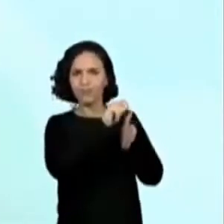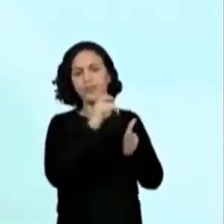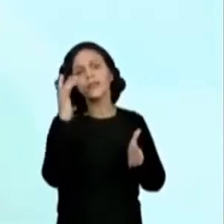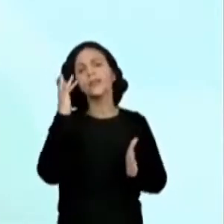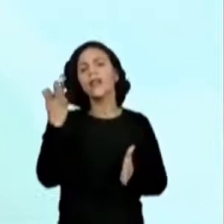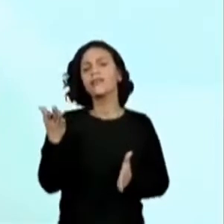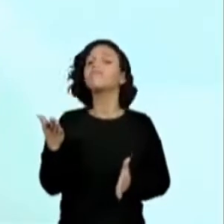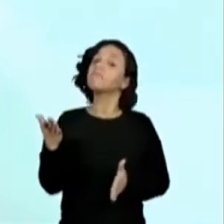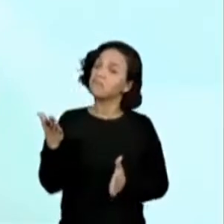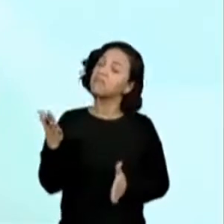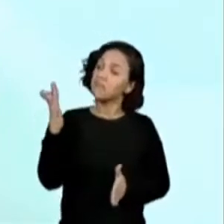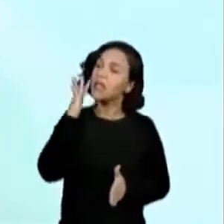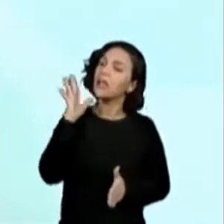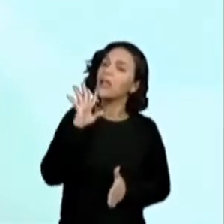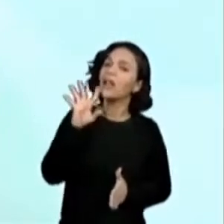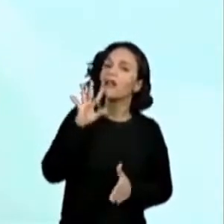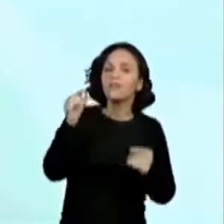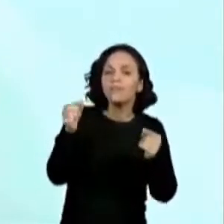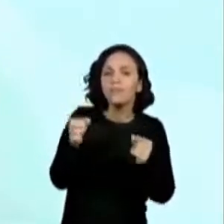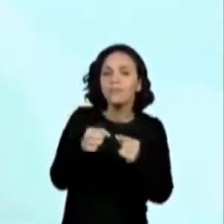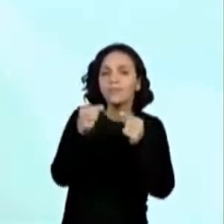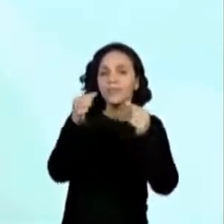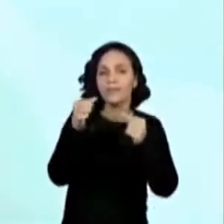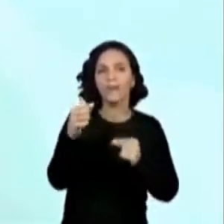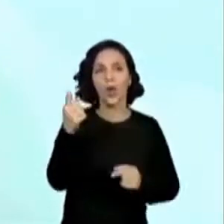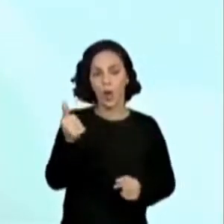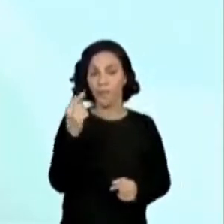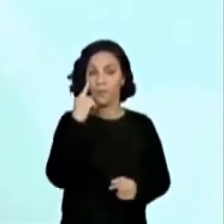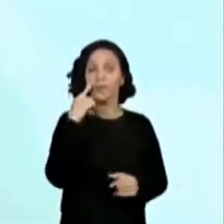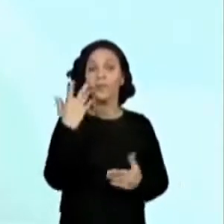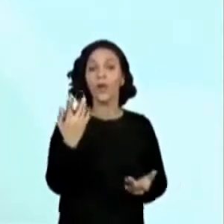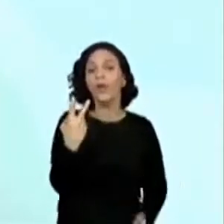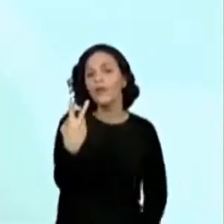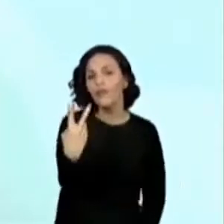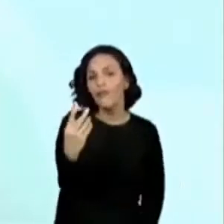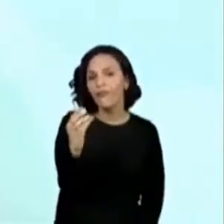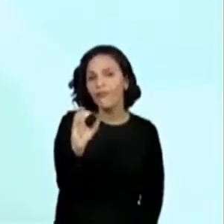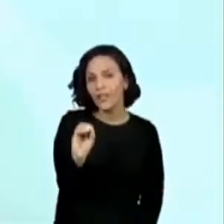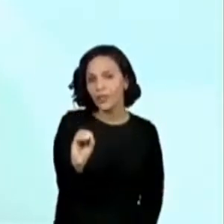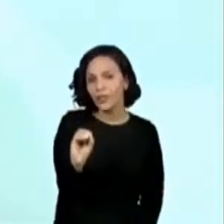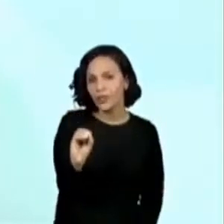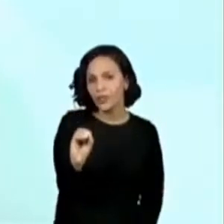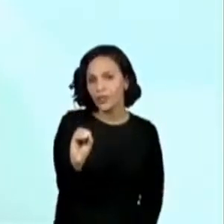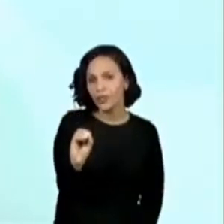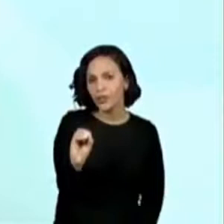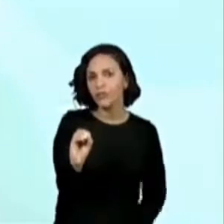acha? Acho legal para eles localizarem, será? Certo. Então, a gente tem aqui, ó,